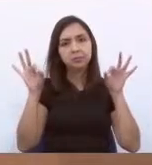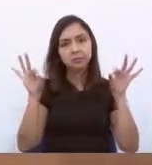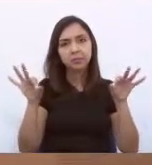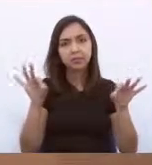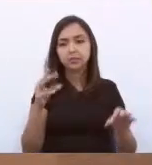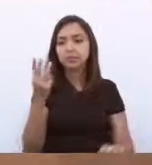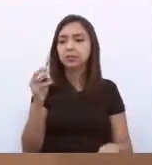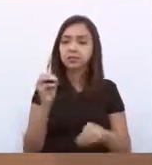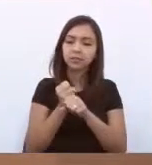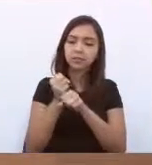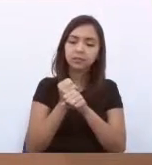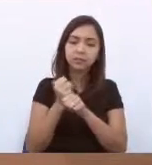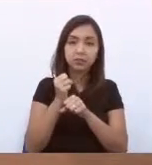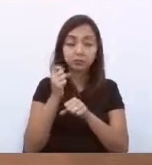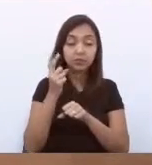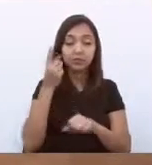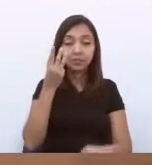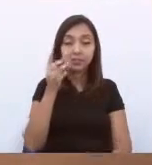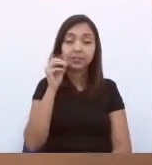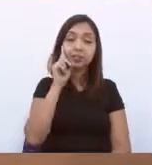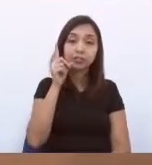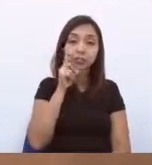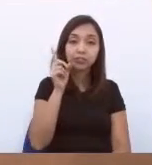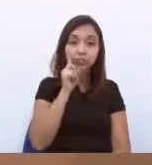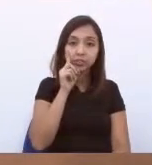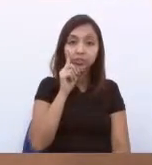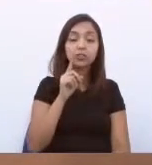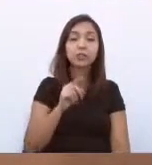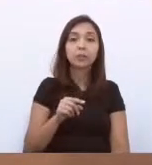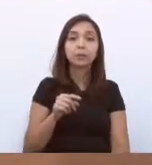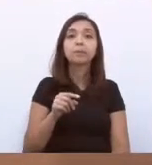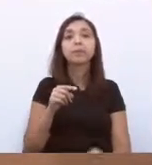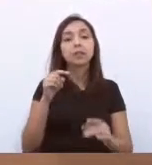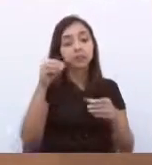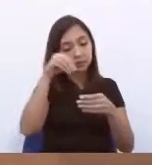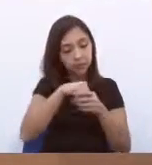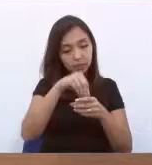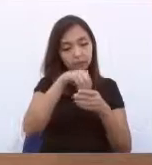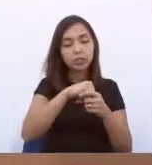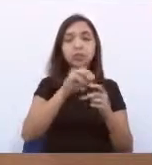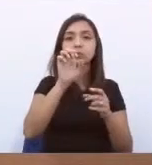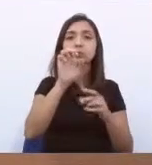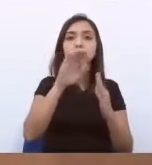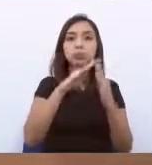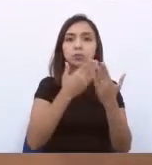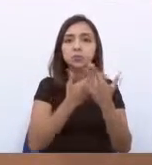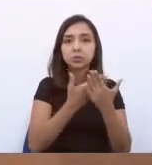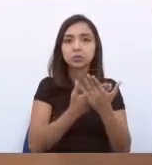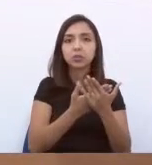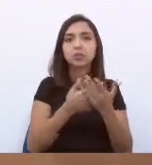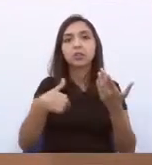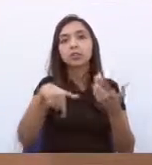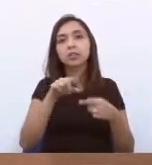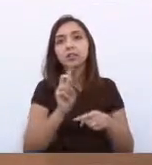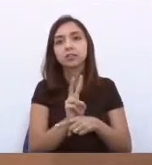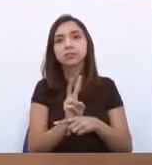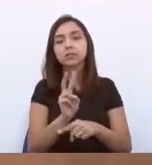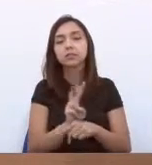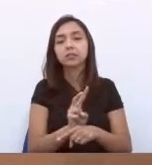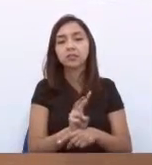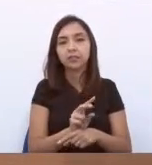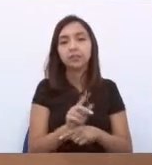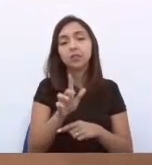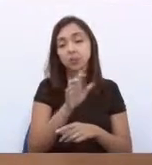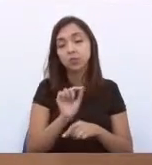nesses 30 dias de ocupação. Ocupar as escolas e defenderam